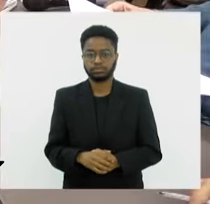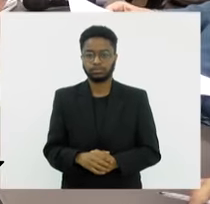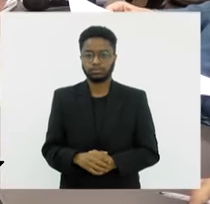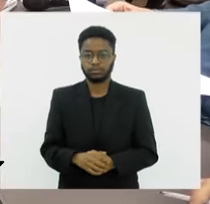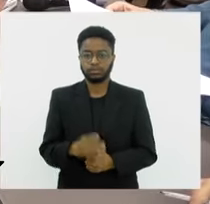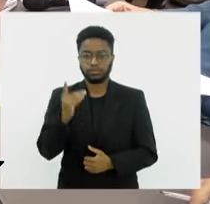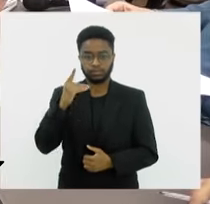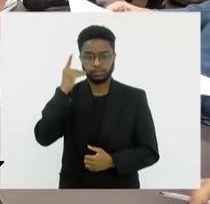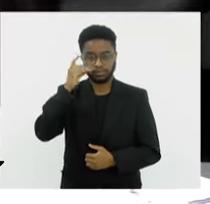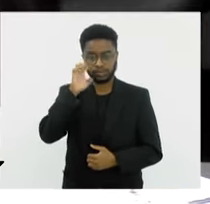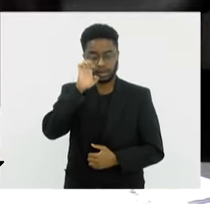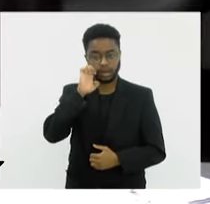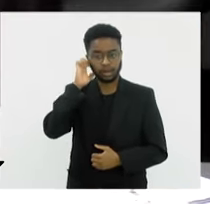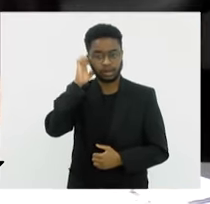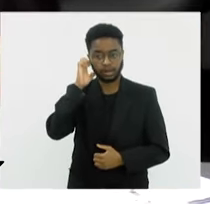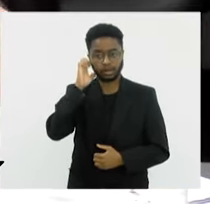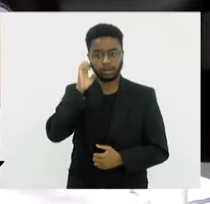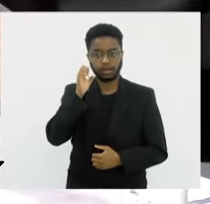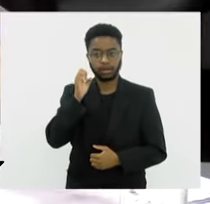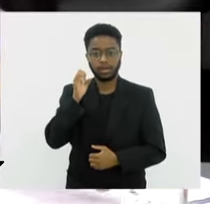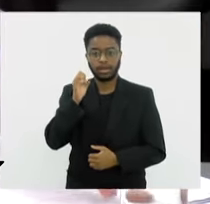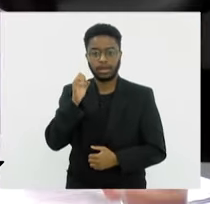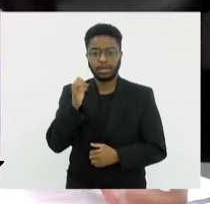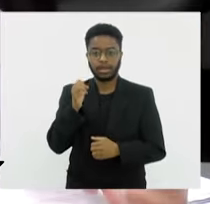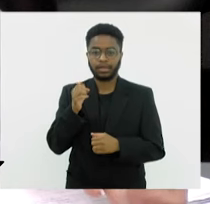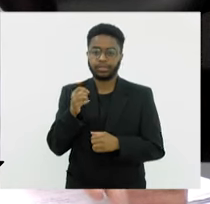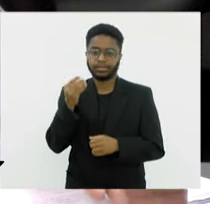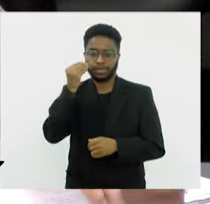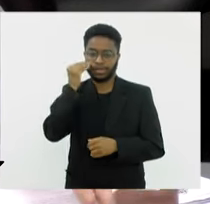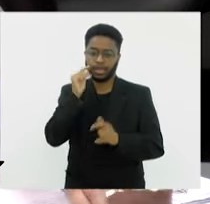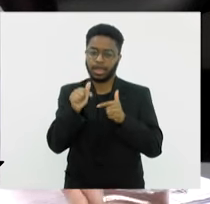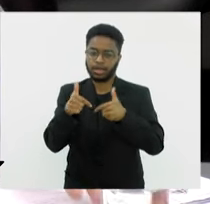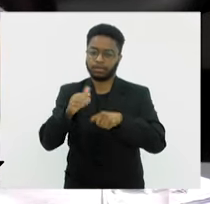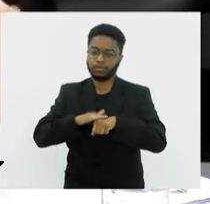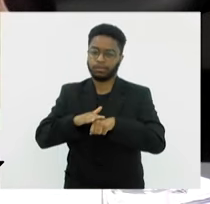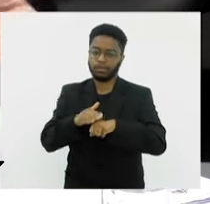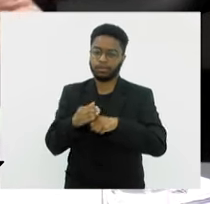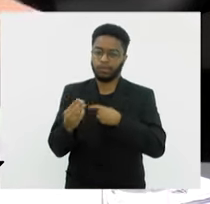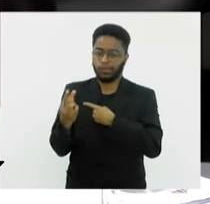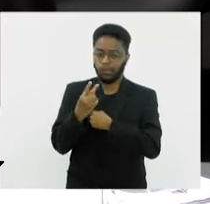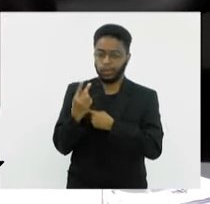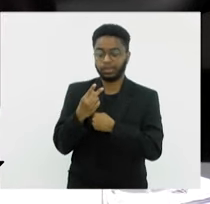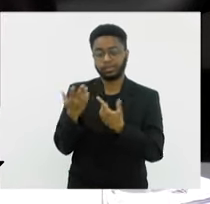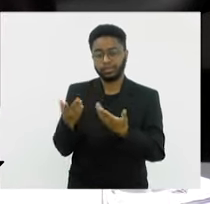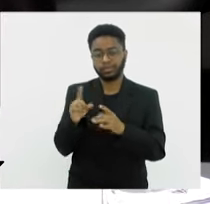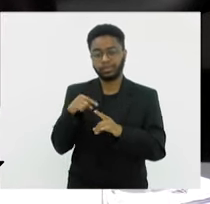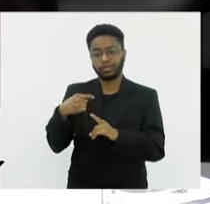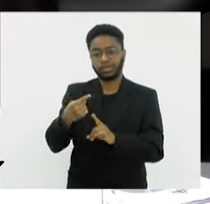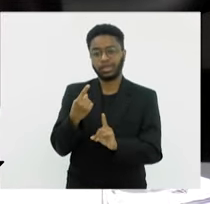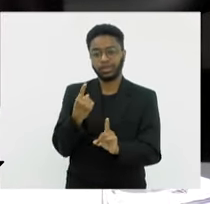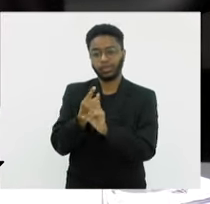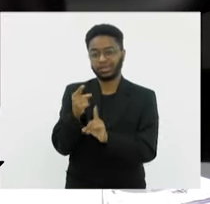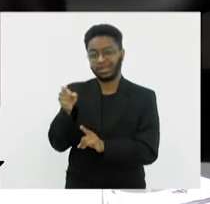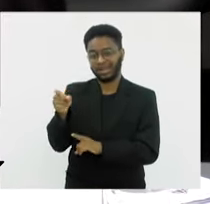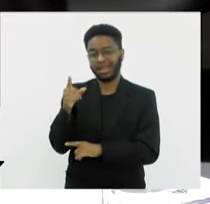Deputado Érica está aqui morto, está legislando em causa própria. Outro dia eu fui lá e encontrei a deputada Érica Takimoto,